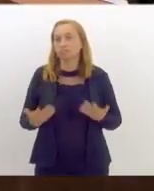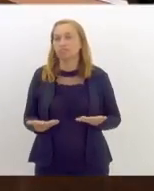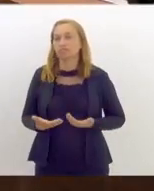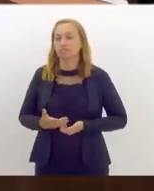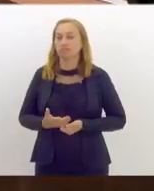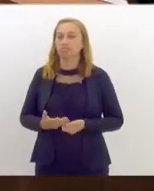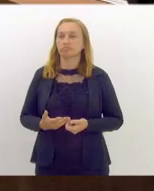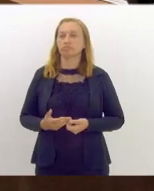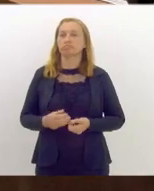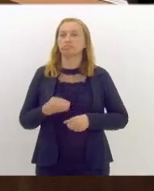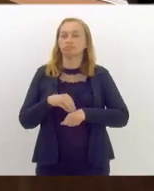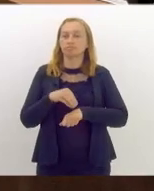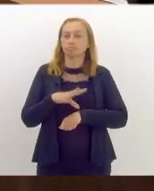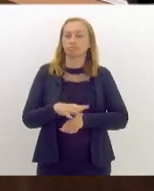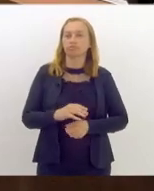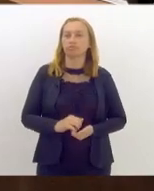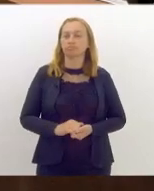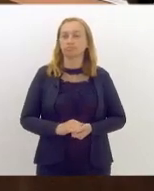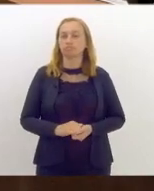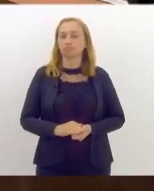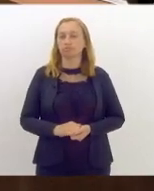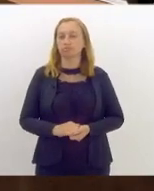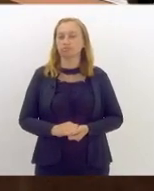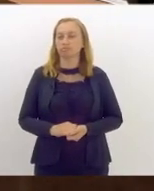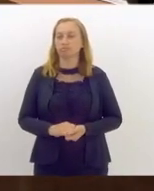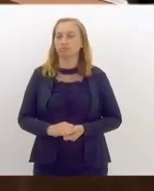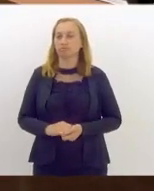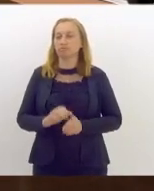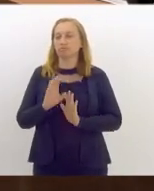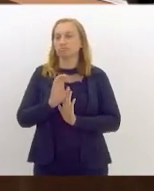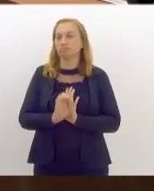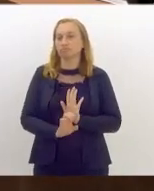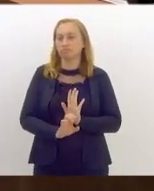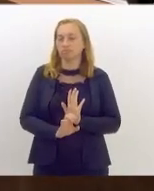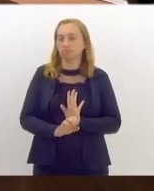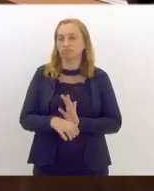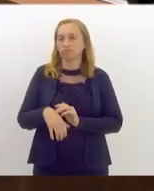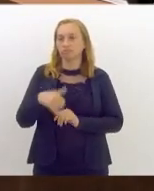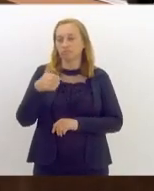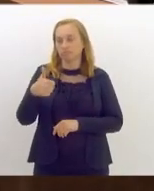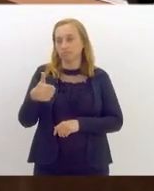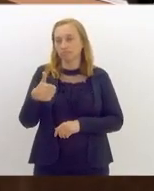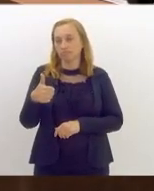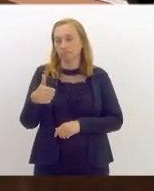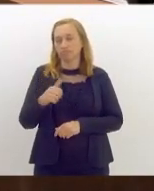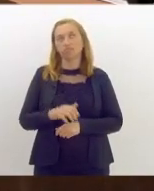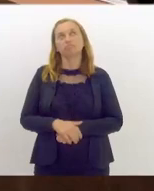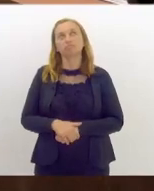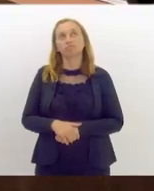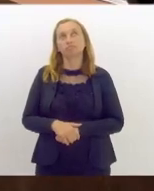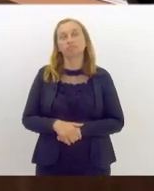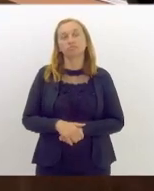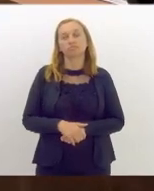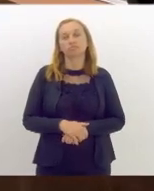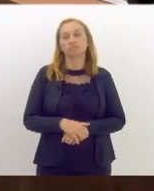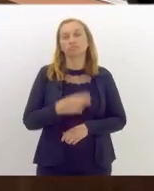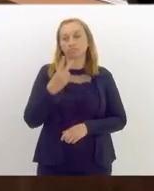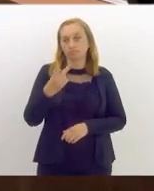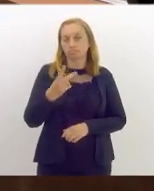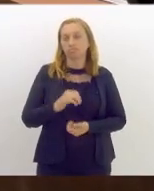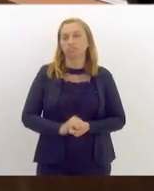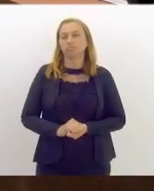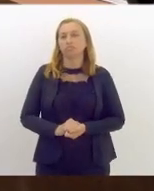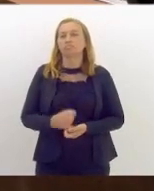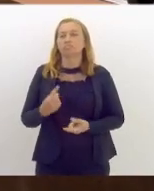foram os destaques as emendas as emendas e a emenda dois